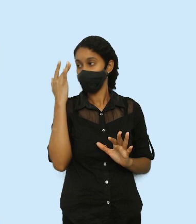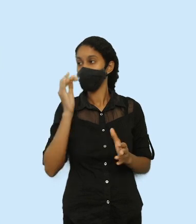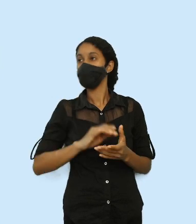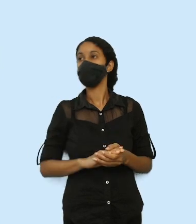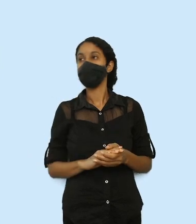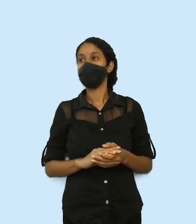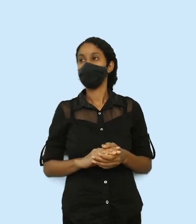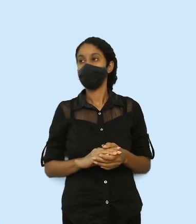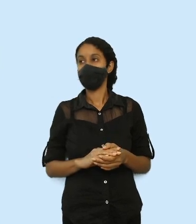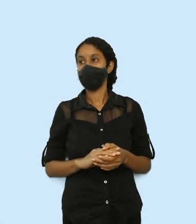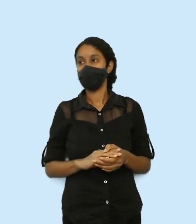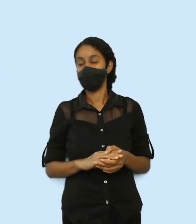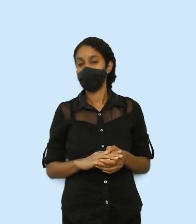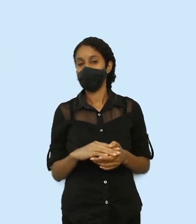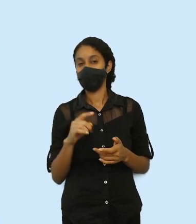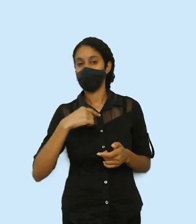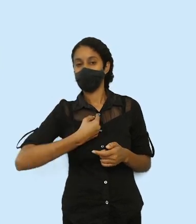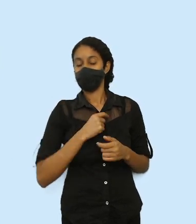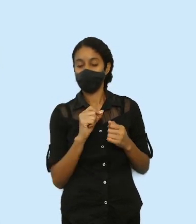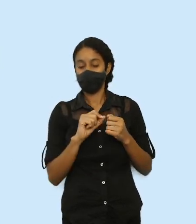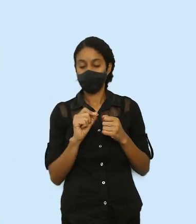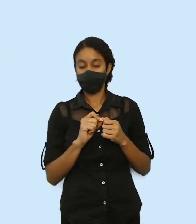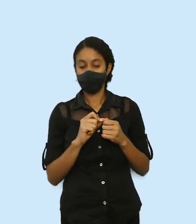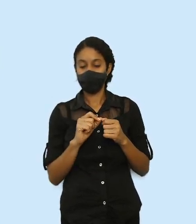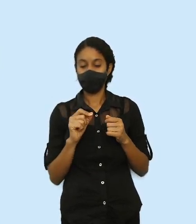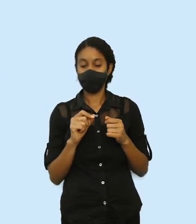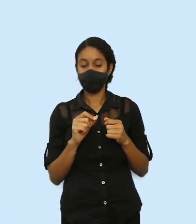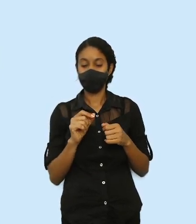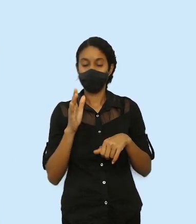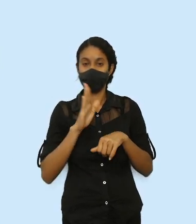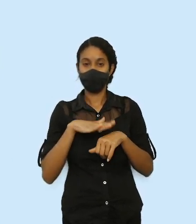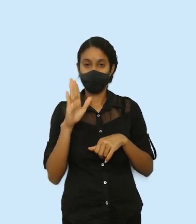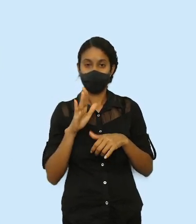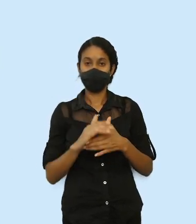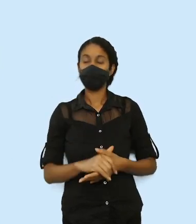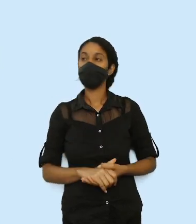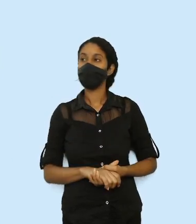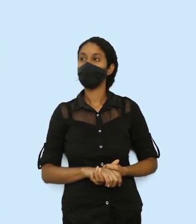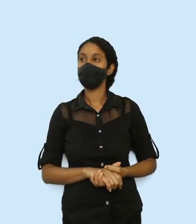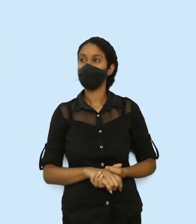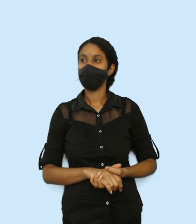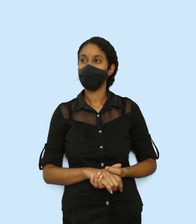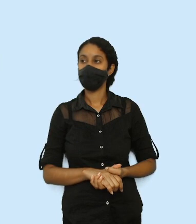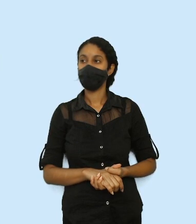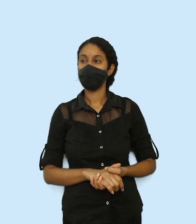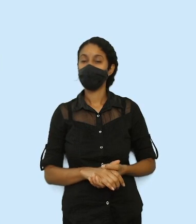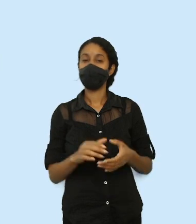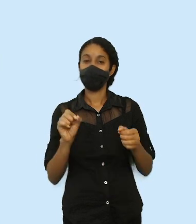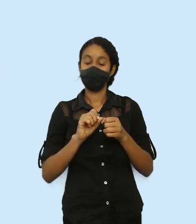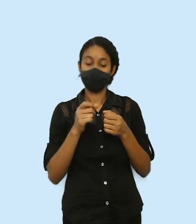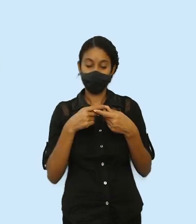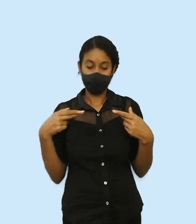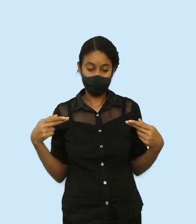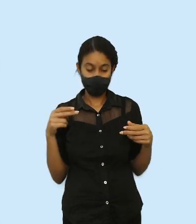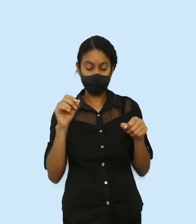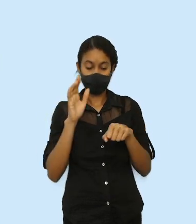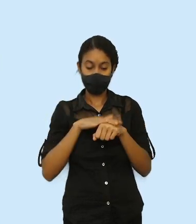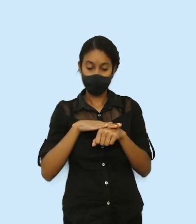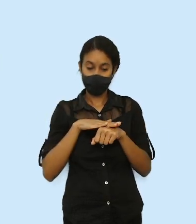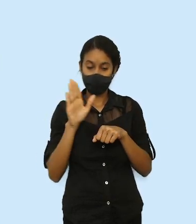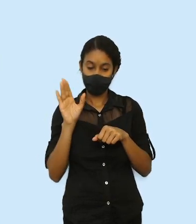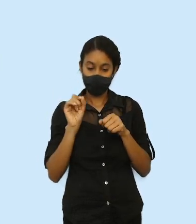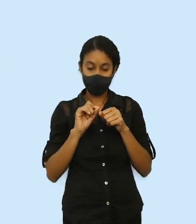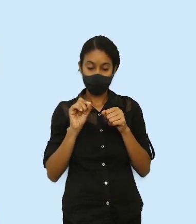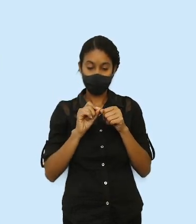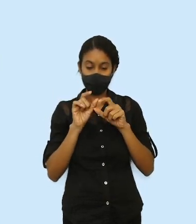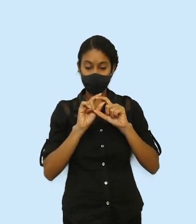Vamos lá, colaboradores. Vamos vestir a camisa para que a gente produza cada vez mais. Vestir a camisa, produzir cada vez mais.